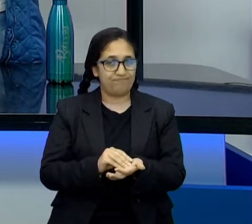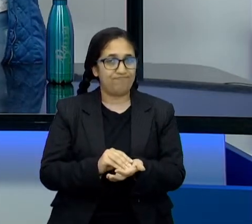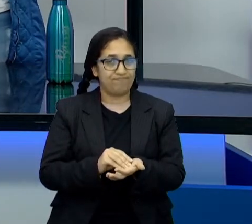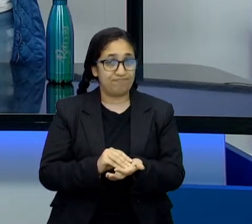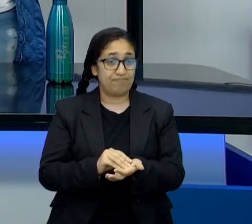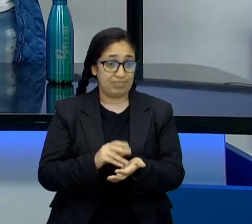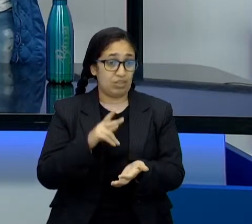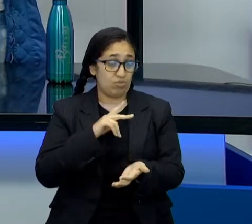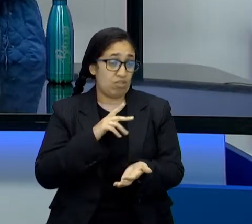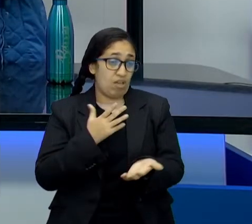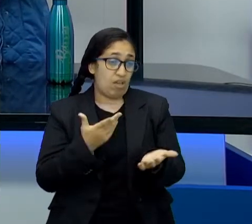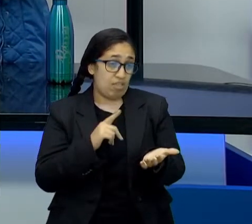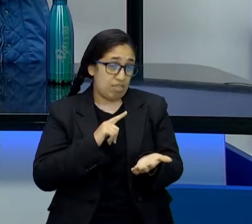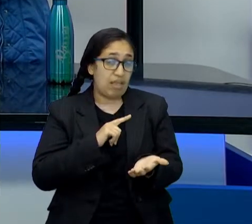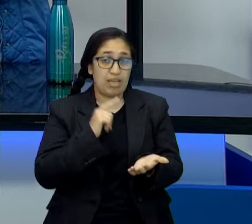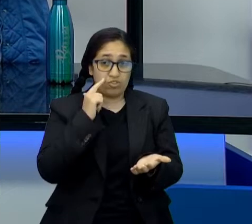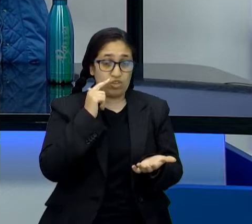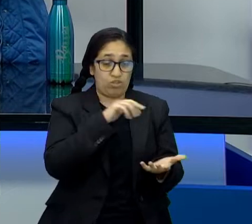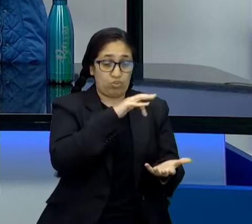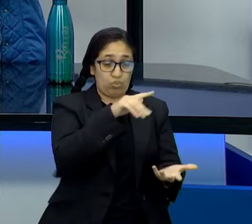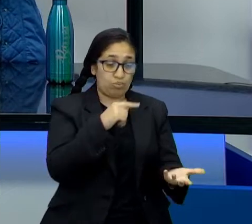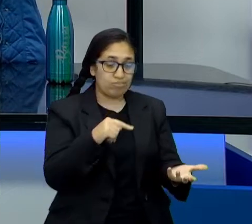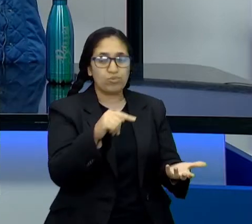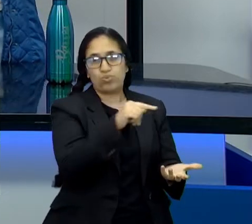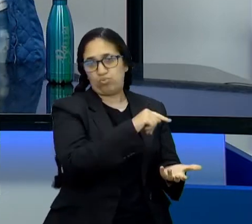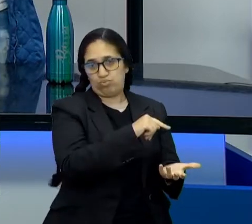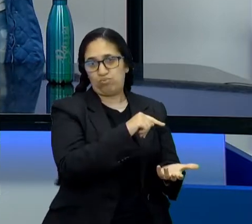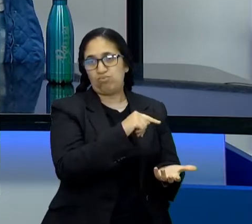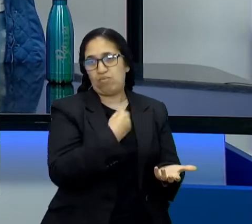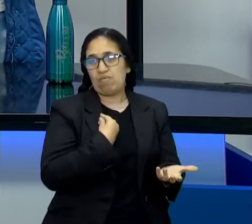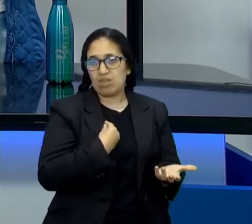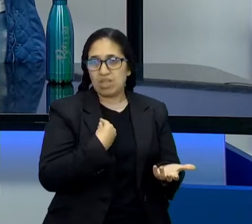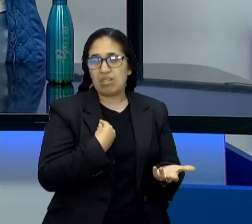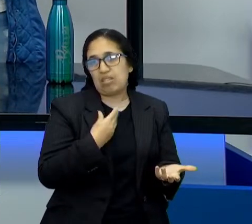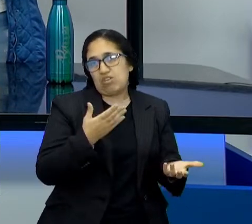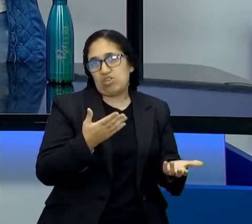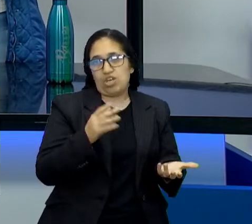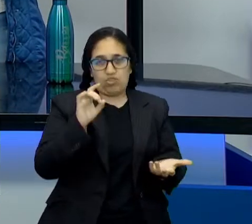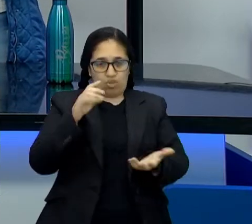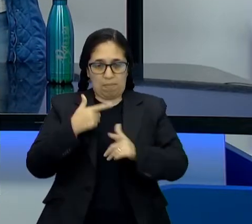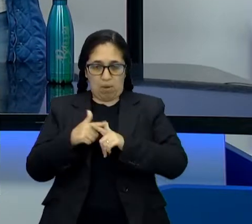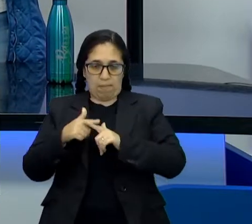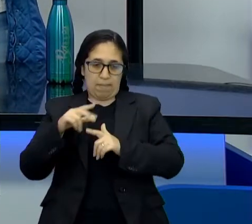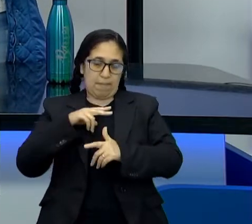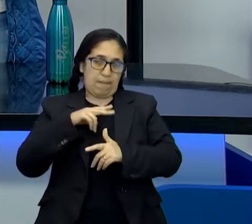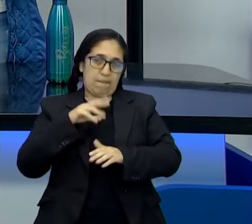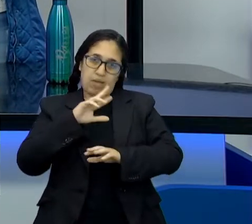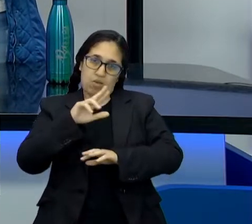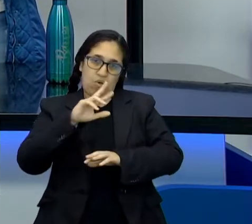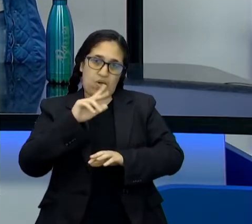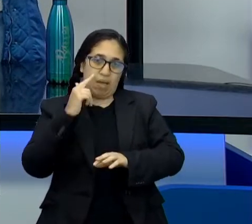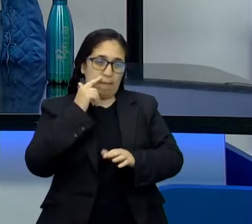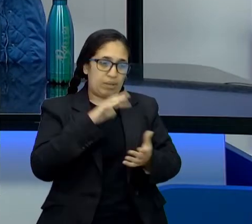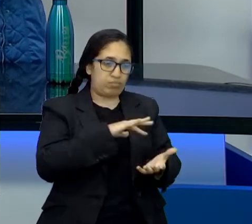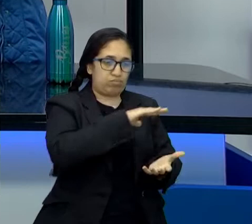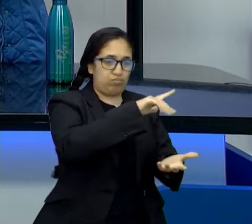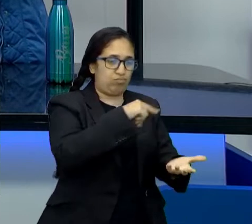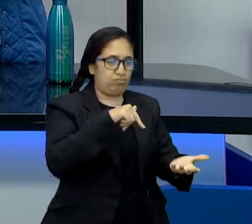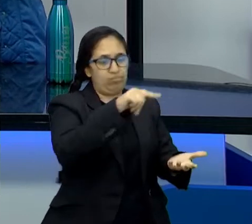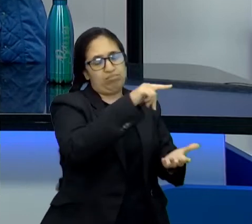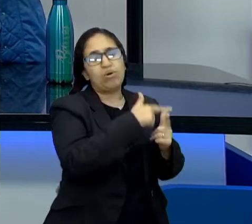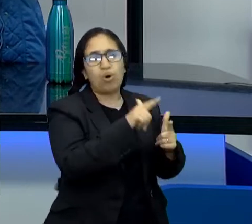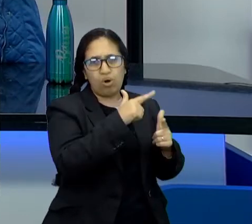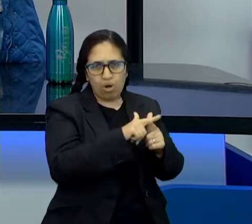tem vivido, né? Mundialmente, a gente pode falar, para não focar só nos nossos problemas, muitos